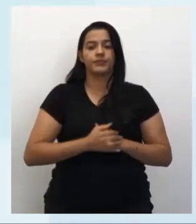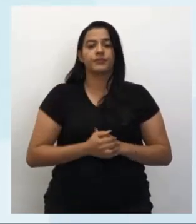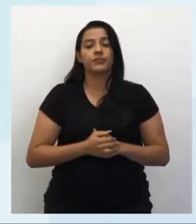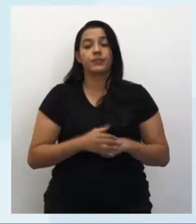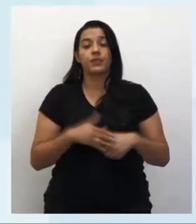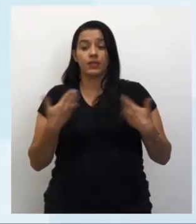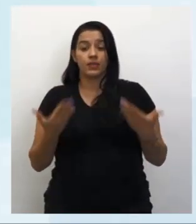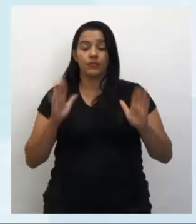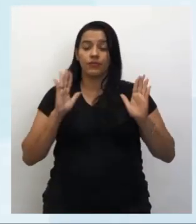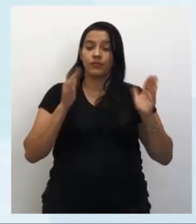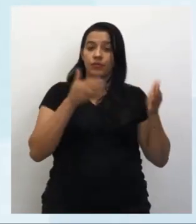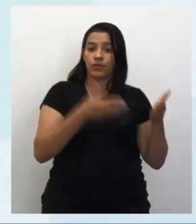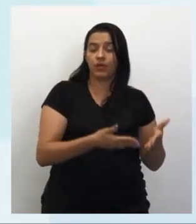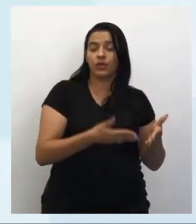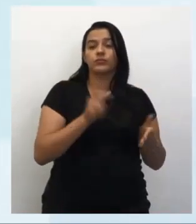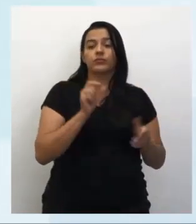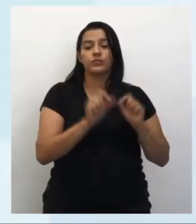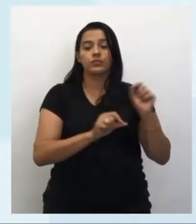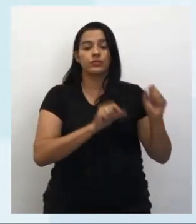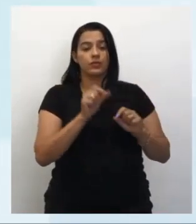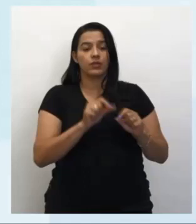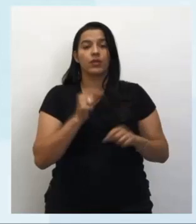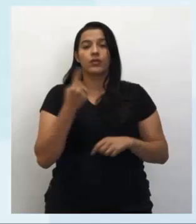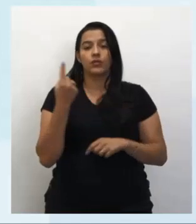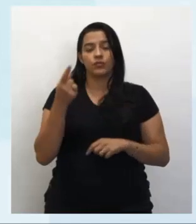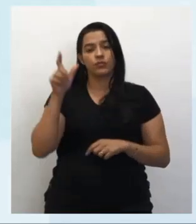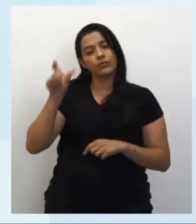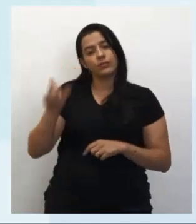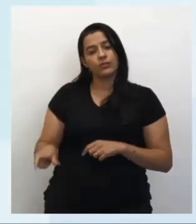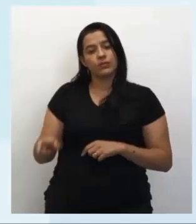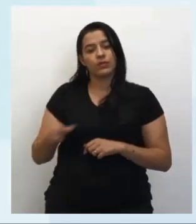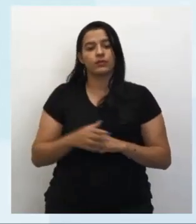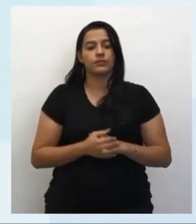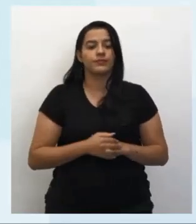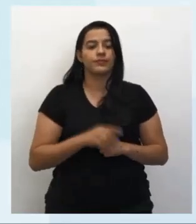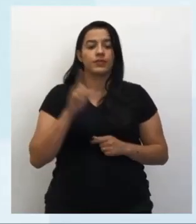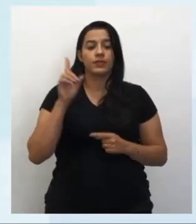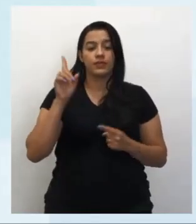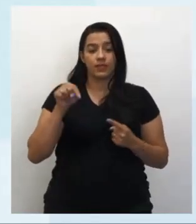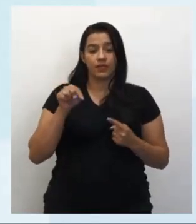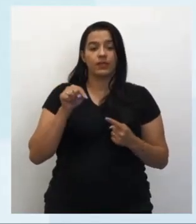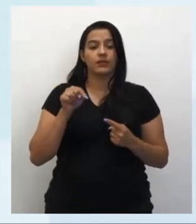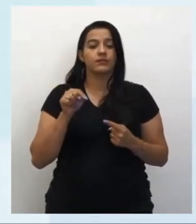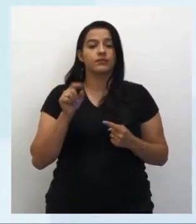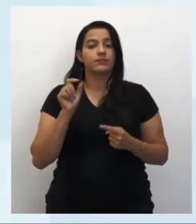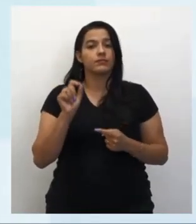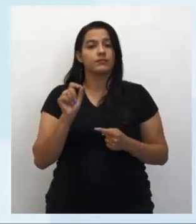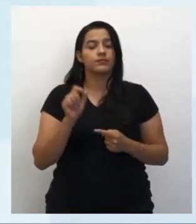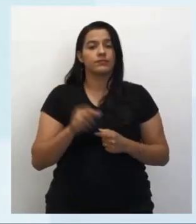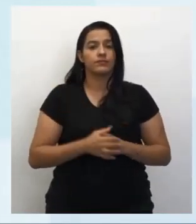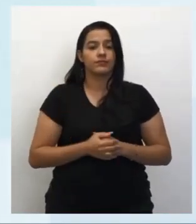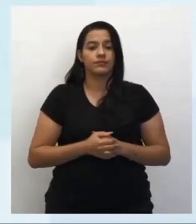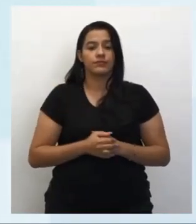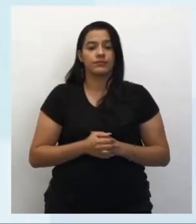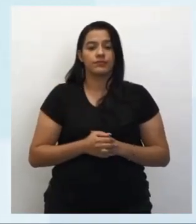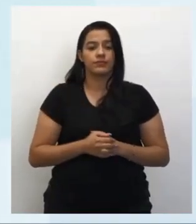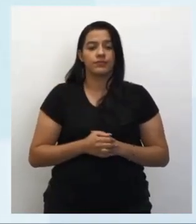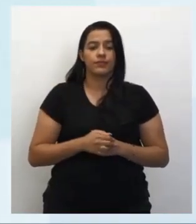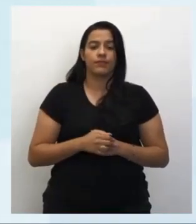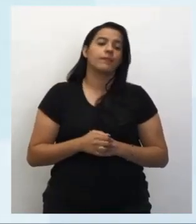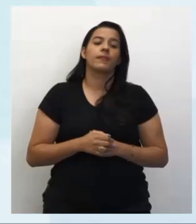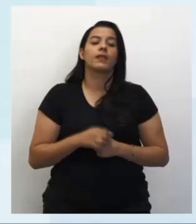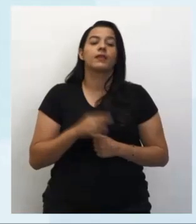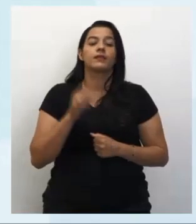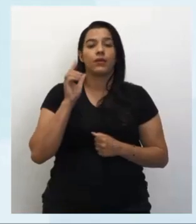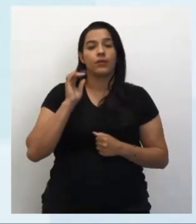como foco narrativo um dos personagens, ou uma das personagens, que é, olha só, peraí, olha a pergunta. O conto é